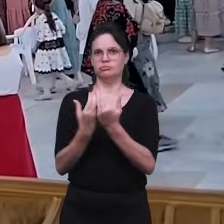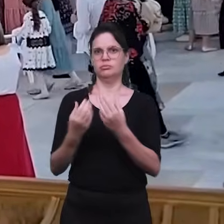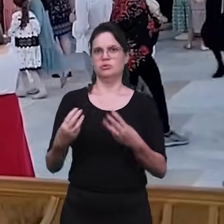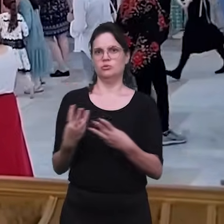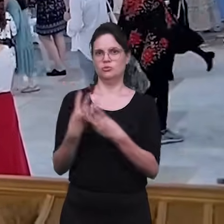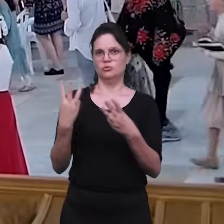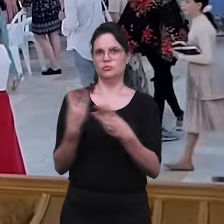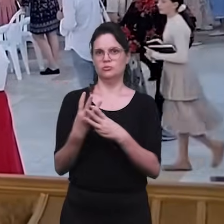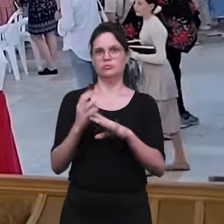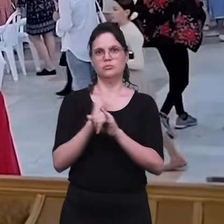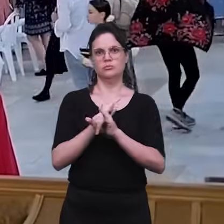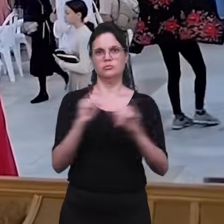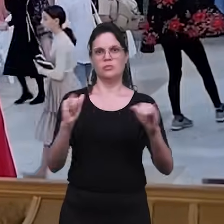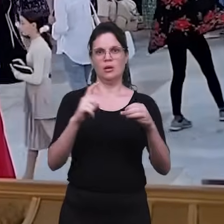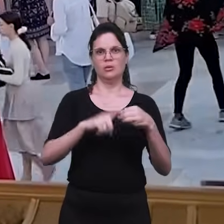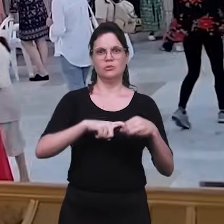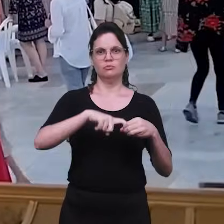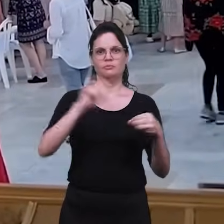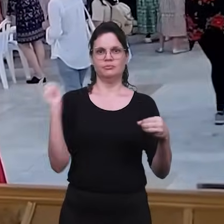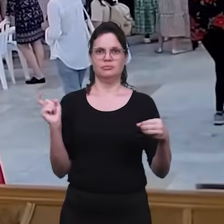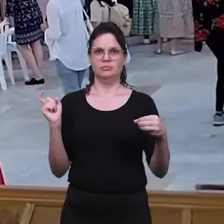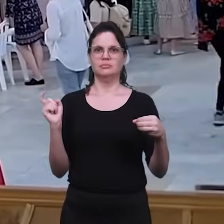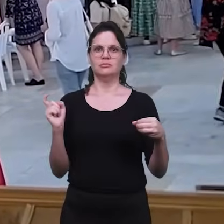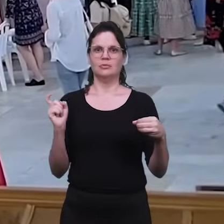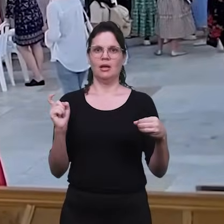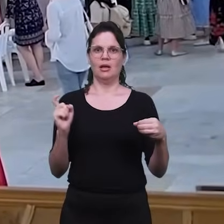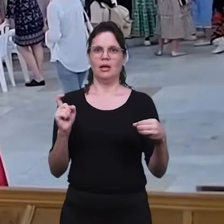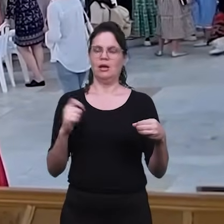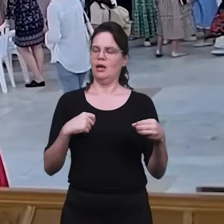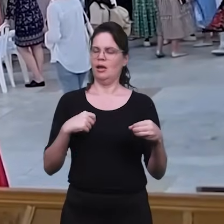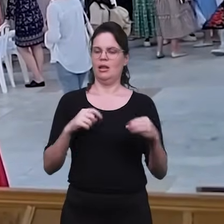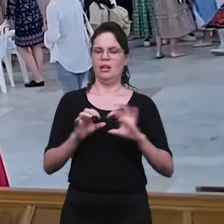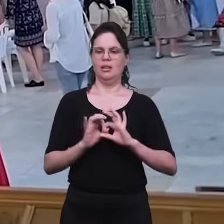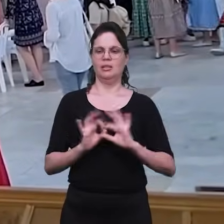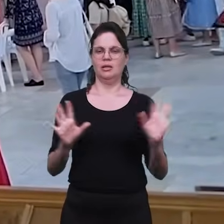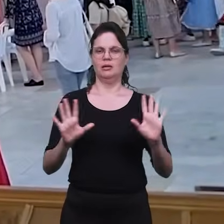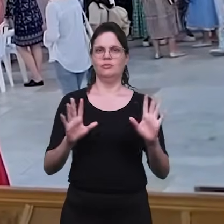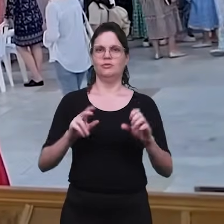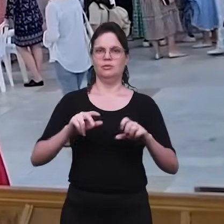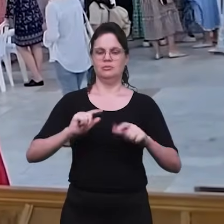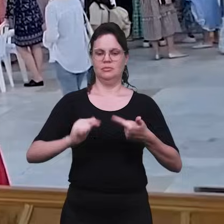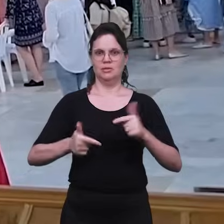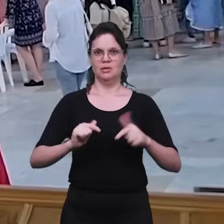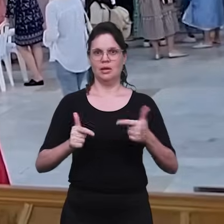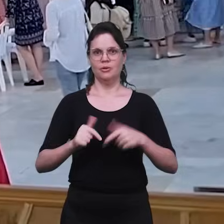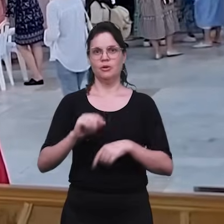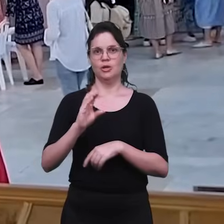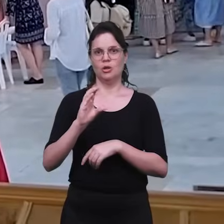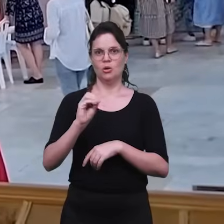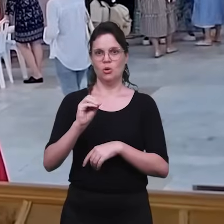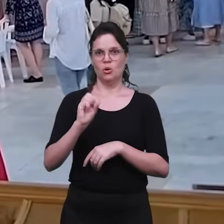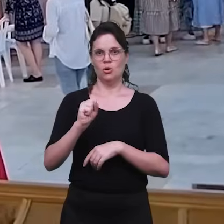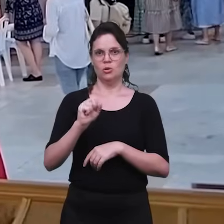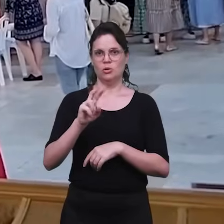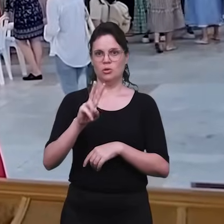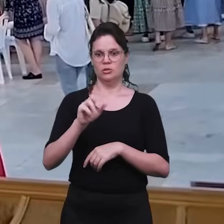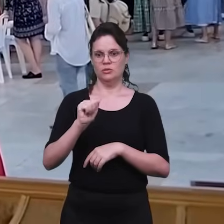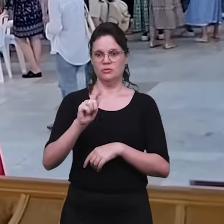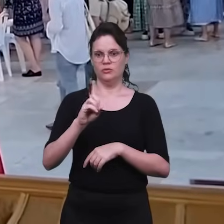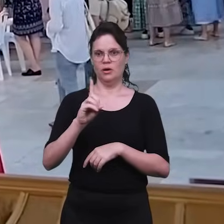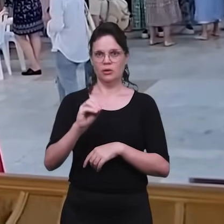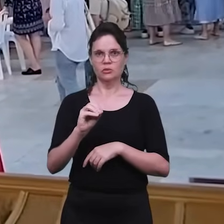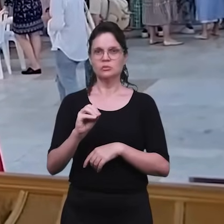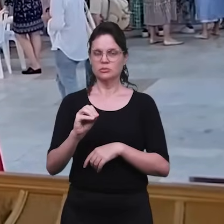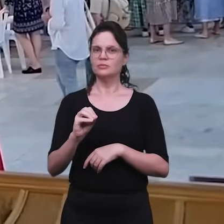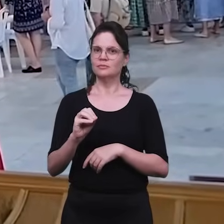declararam a independência do Estado de Israel. E Oswaldo Aranha passou a ser amado